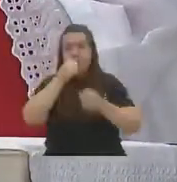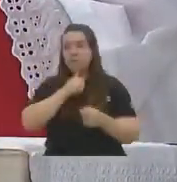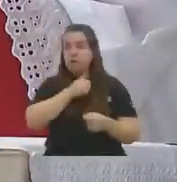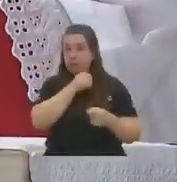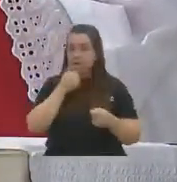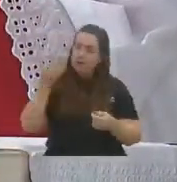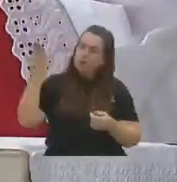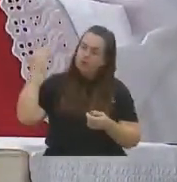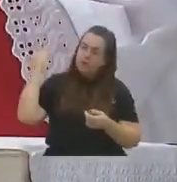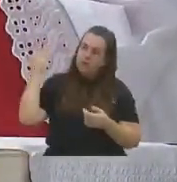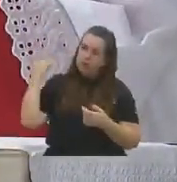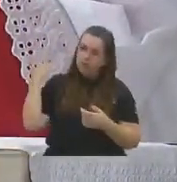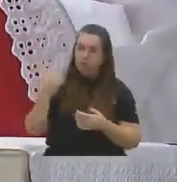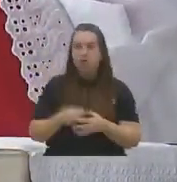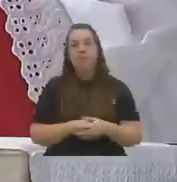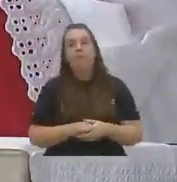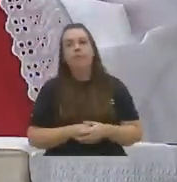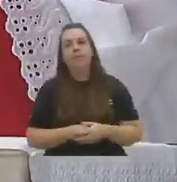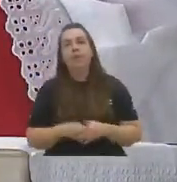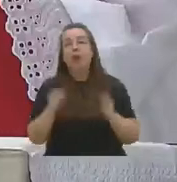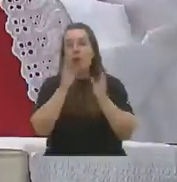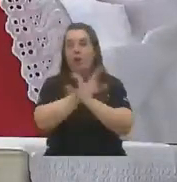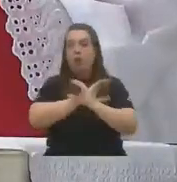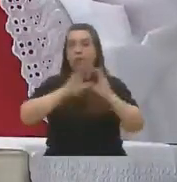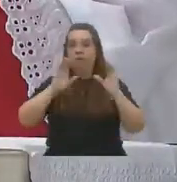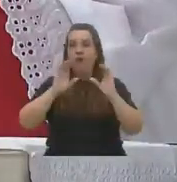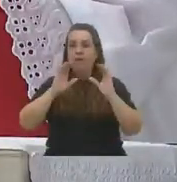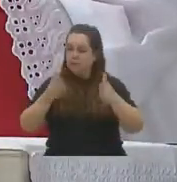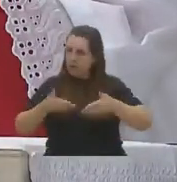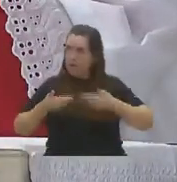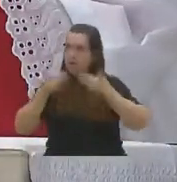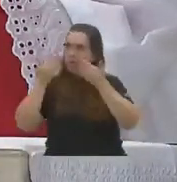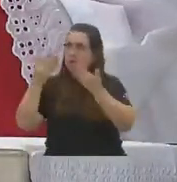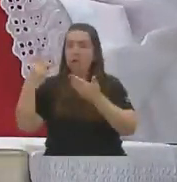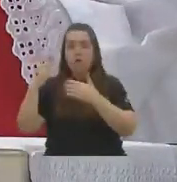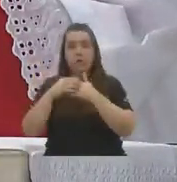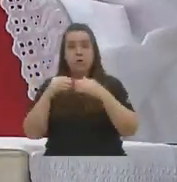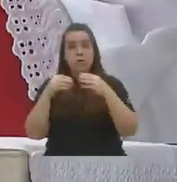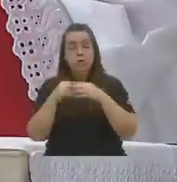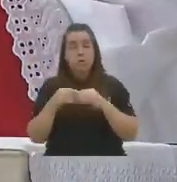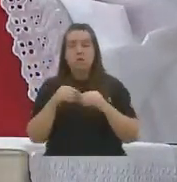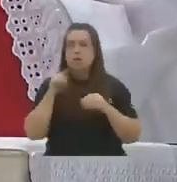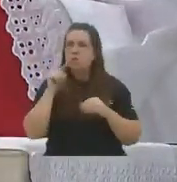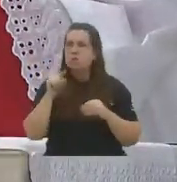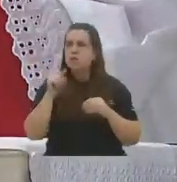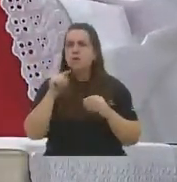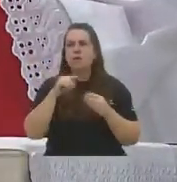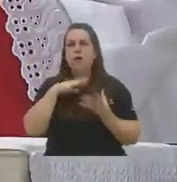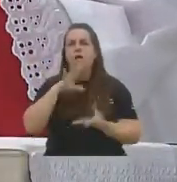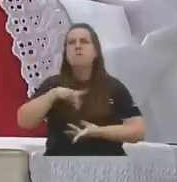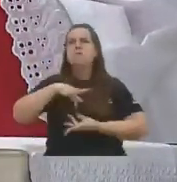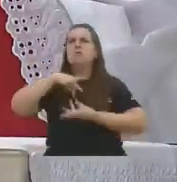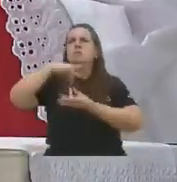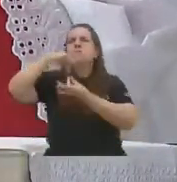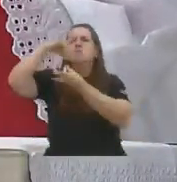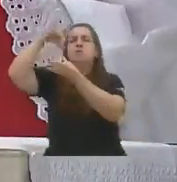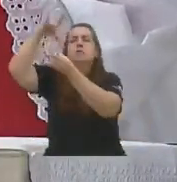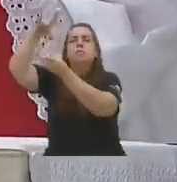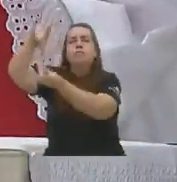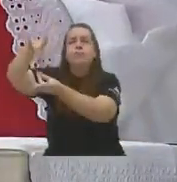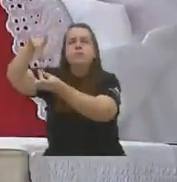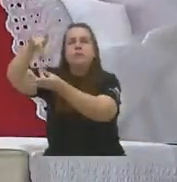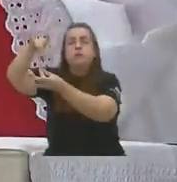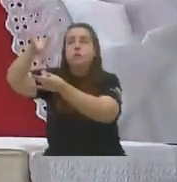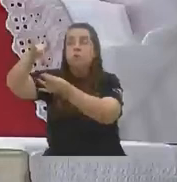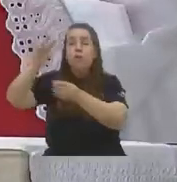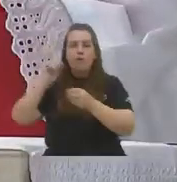sacrifícios antigos. Confiante, entregou em vossas mãos seu Espírito, cumprindo